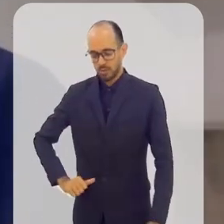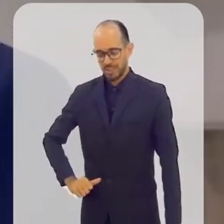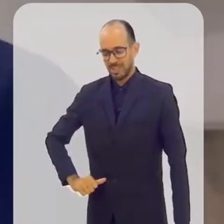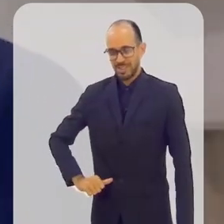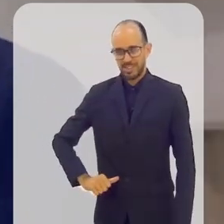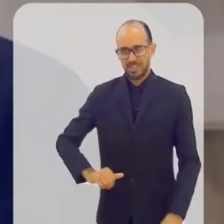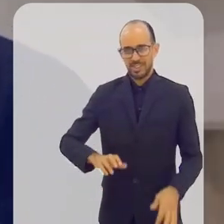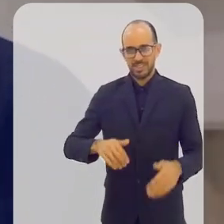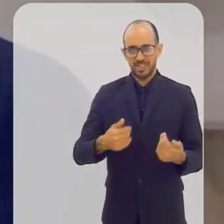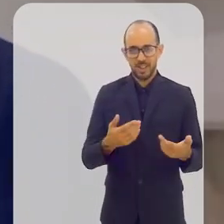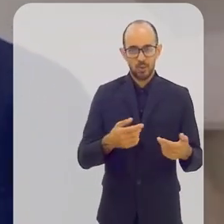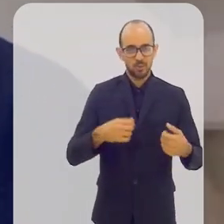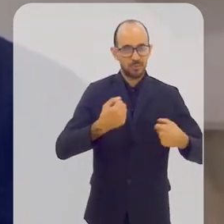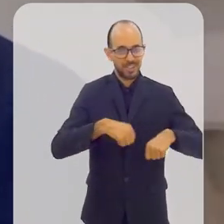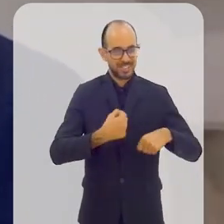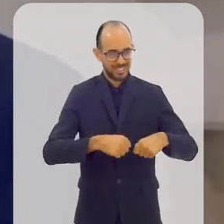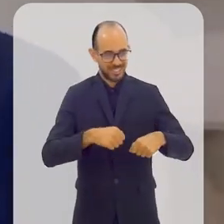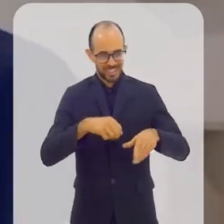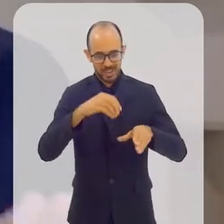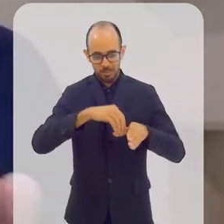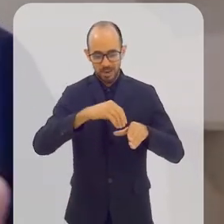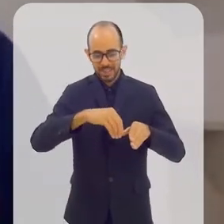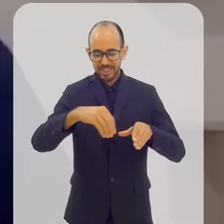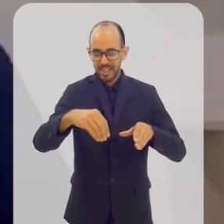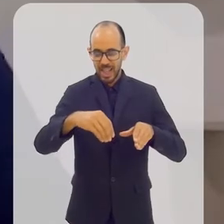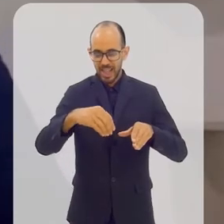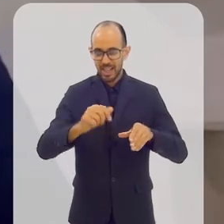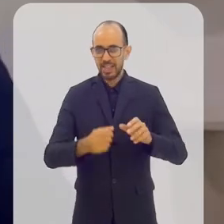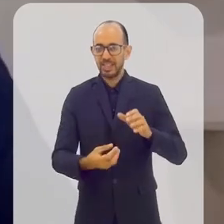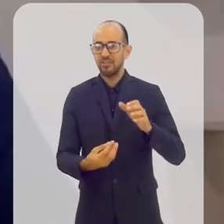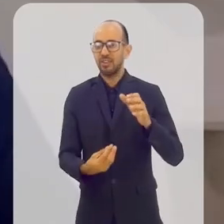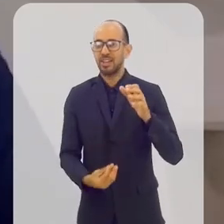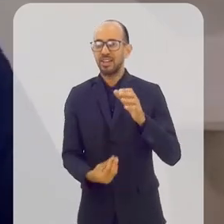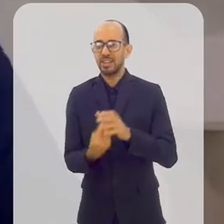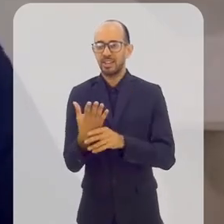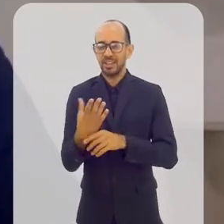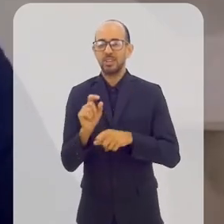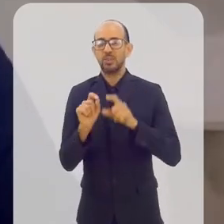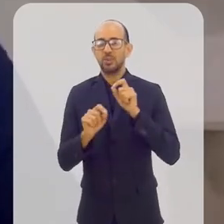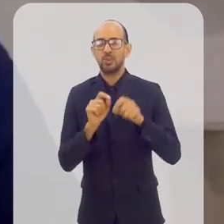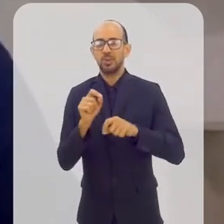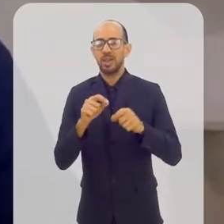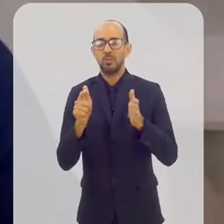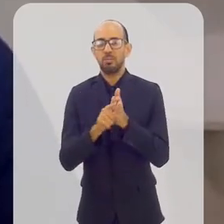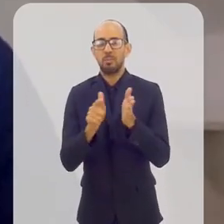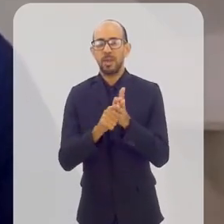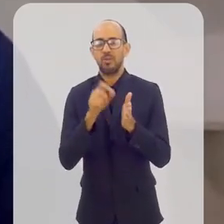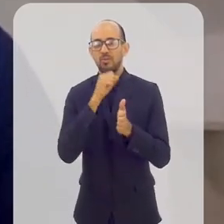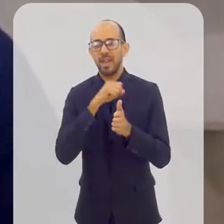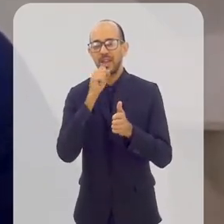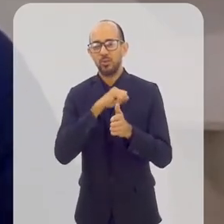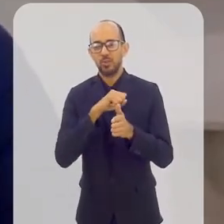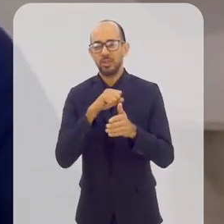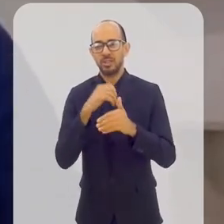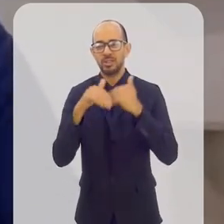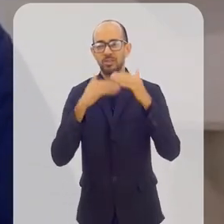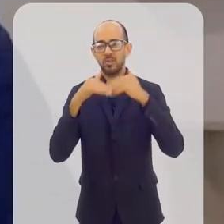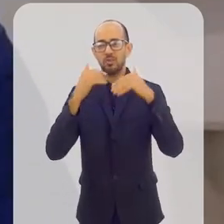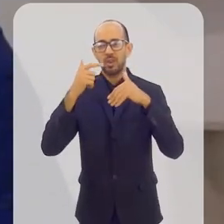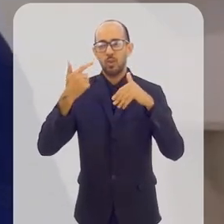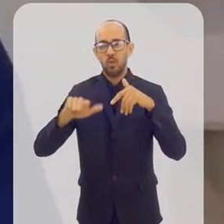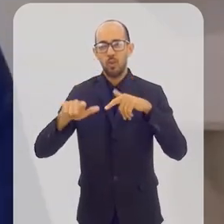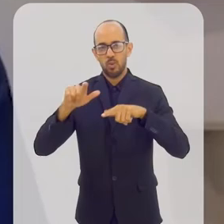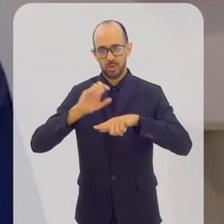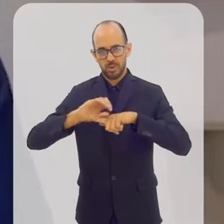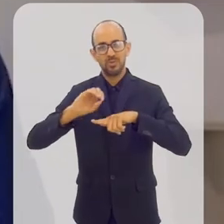uma necessidade que foi a horta, passou para reciclagem do papel que já estava separado na escola, e eles desenvolveram